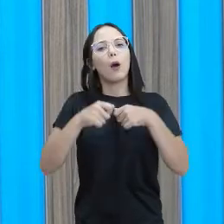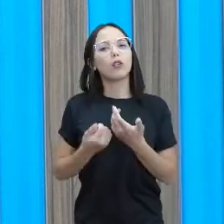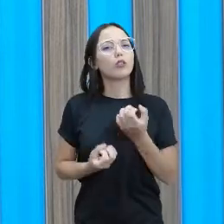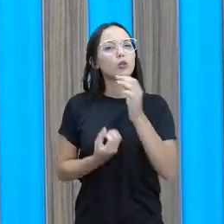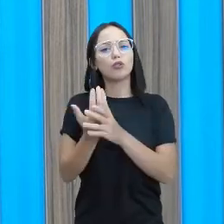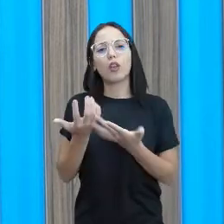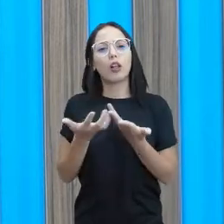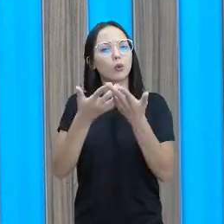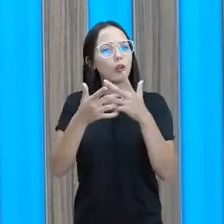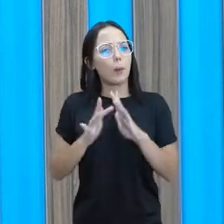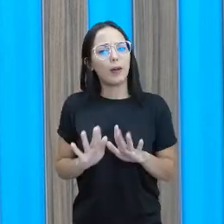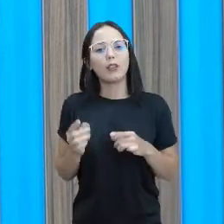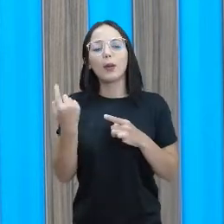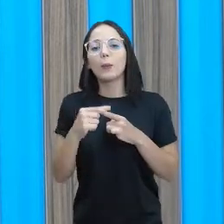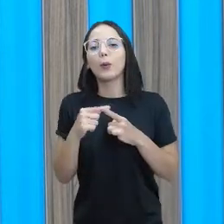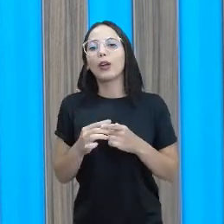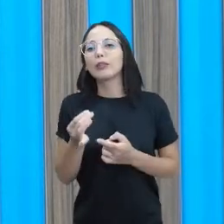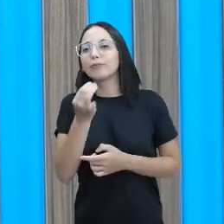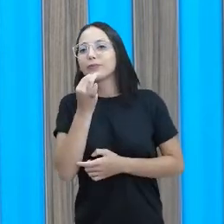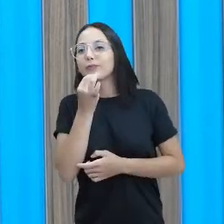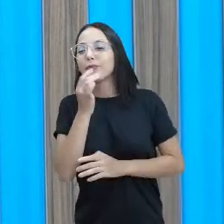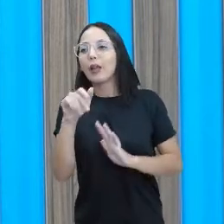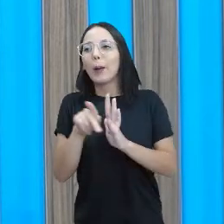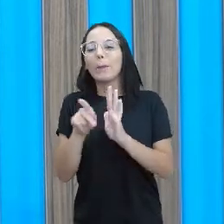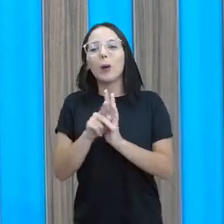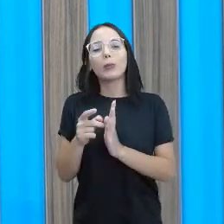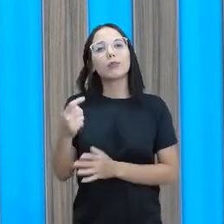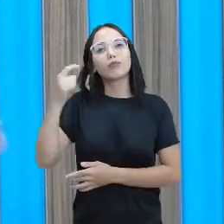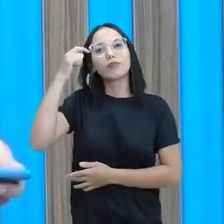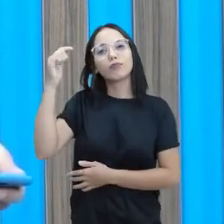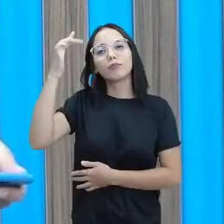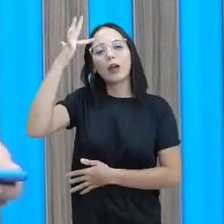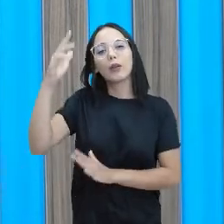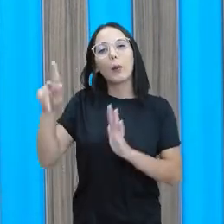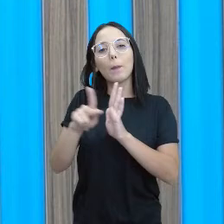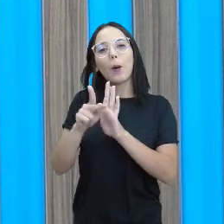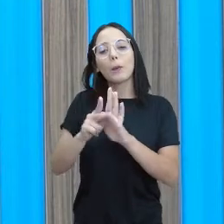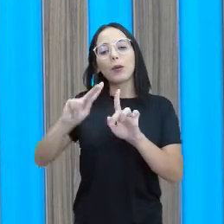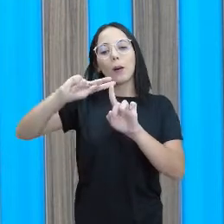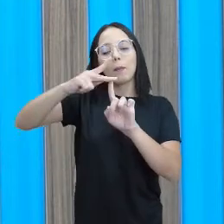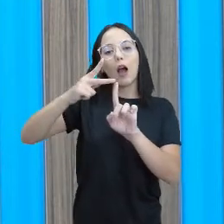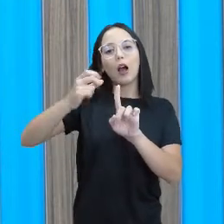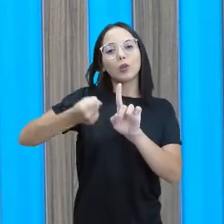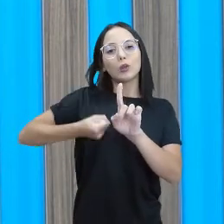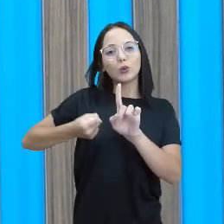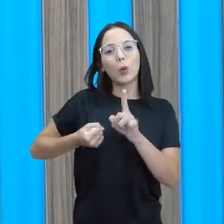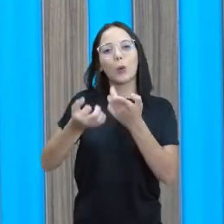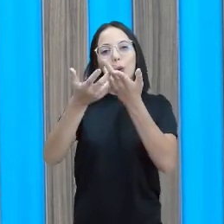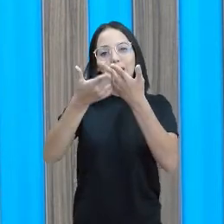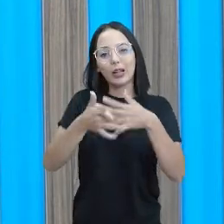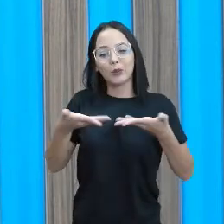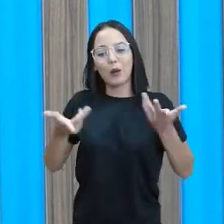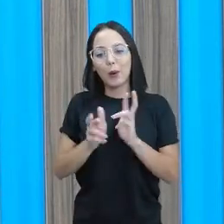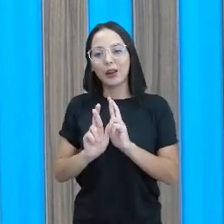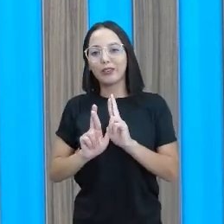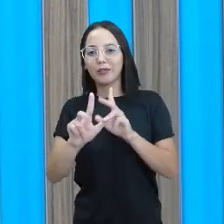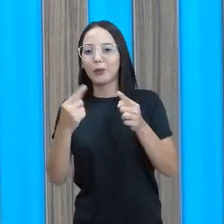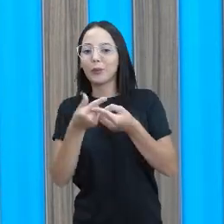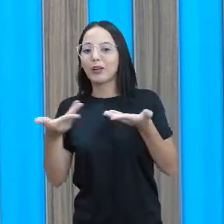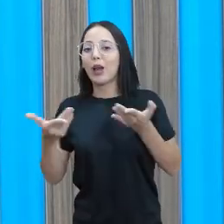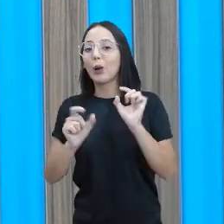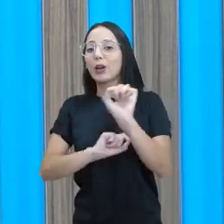surgir, porque essa quebra muito com a noção da potenciação com o expoente natural, né? Ou seja, o